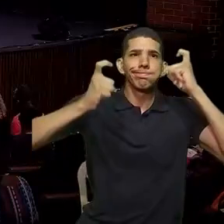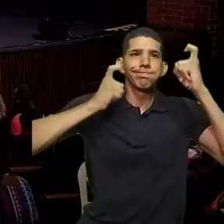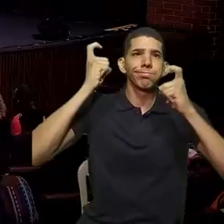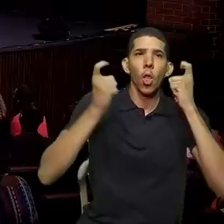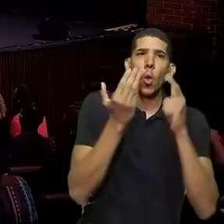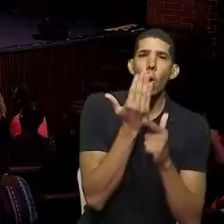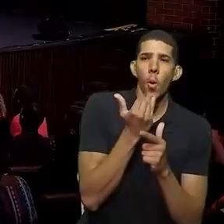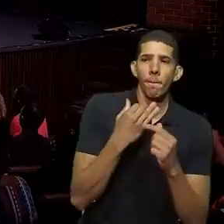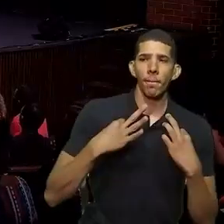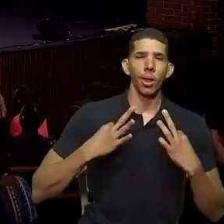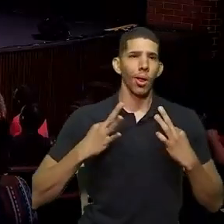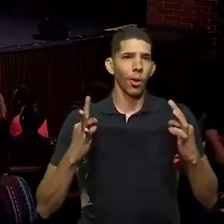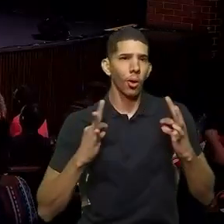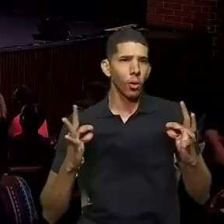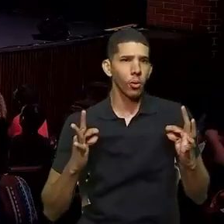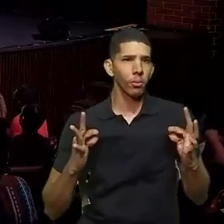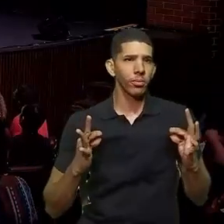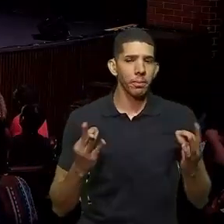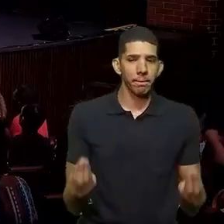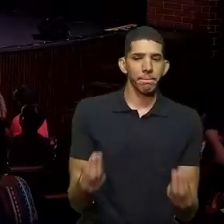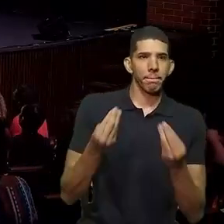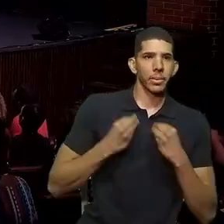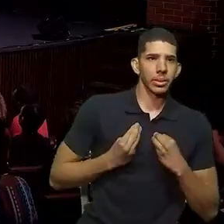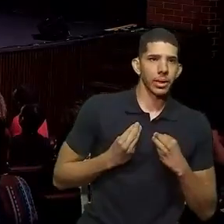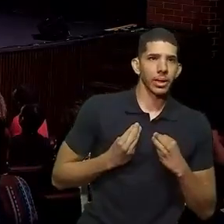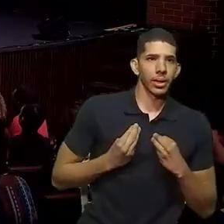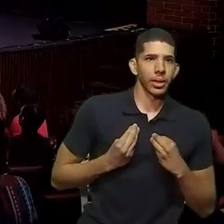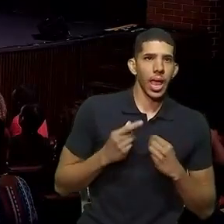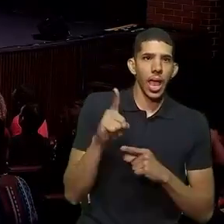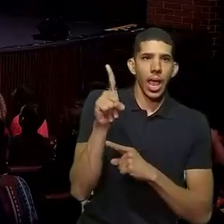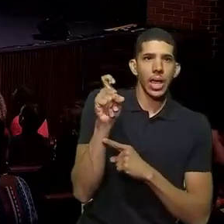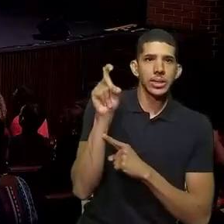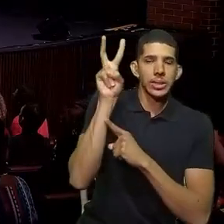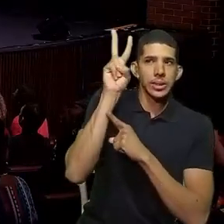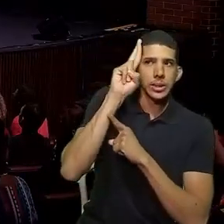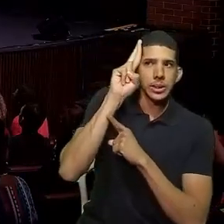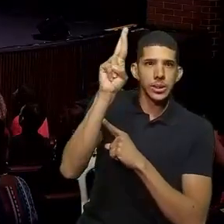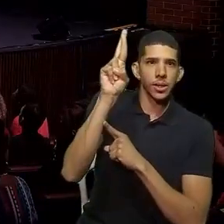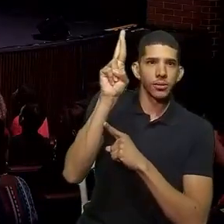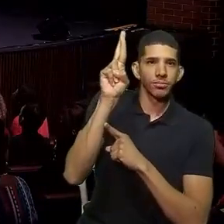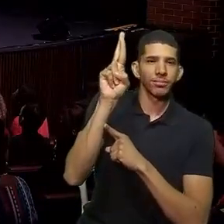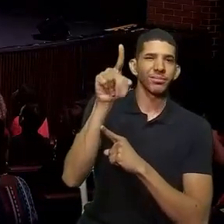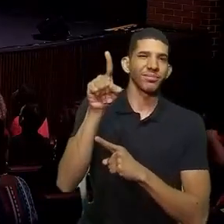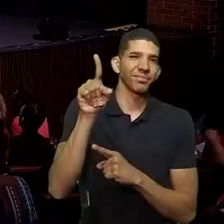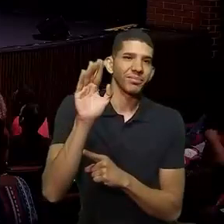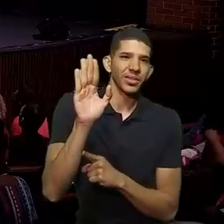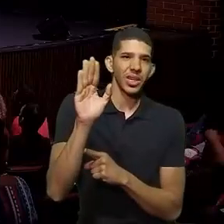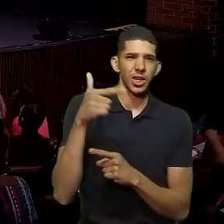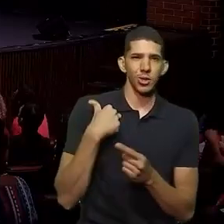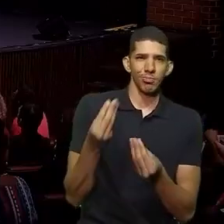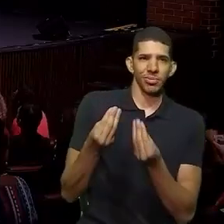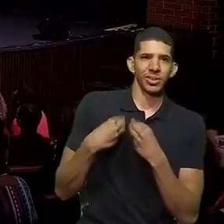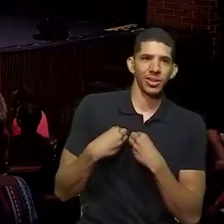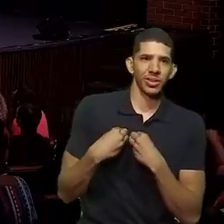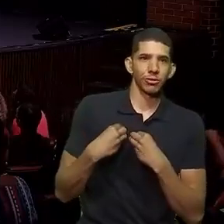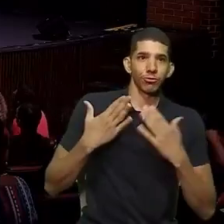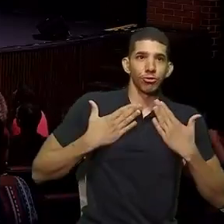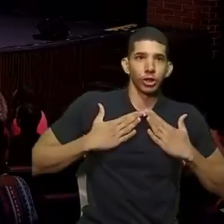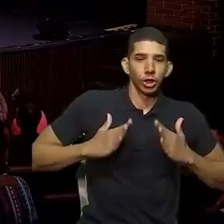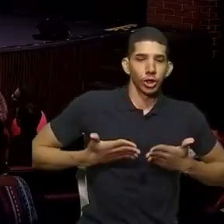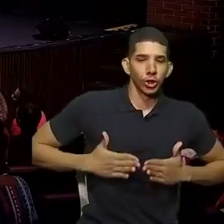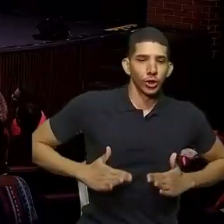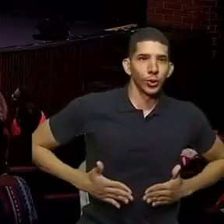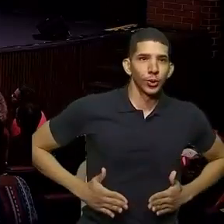ganhava muito das filhas da ex-patroa de tia. Uma vez ganhei cada vestido, um mais lindo do que o